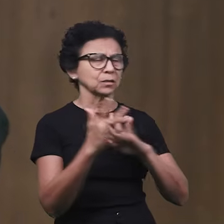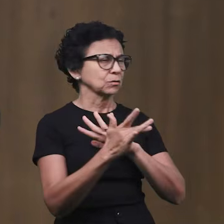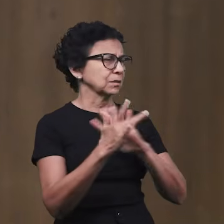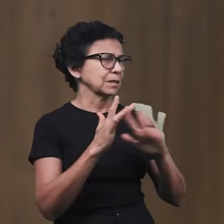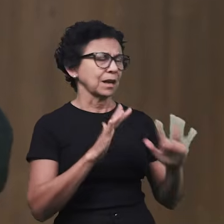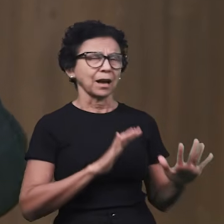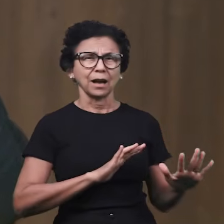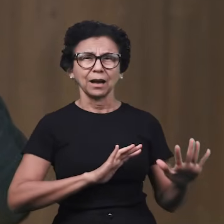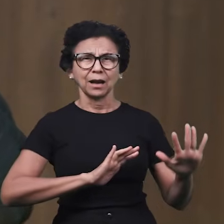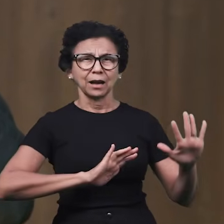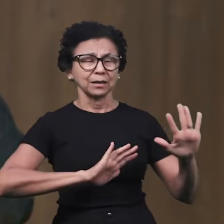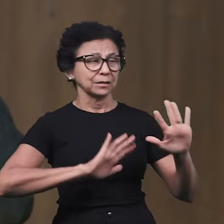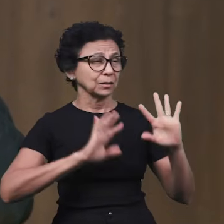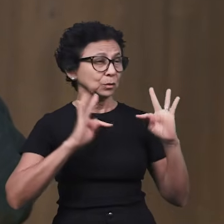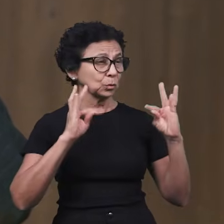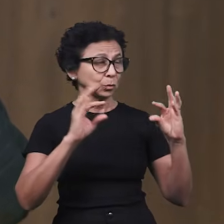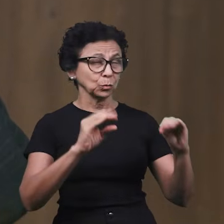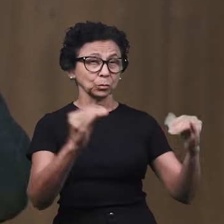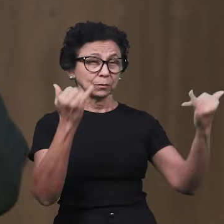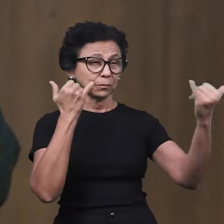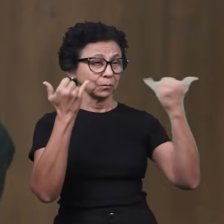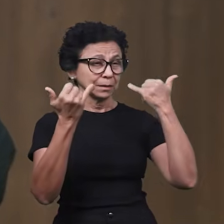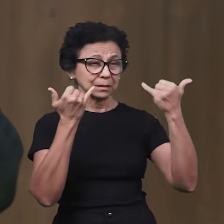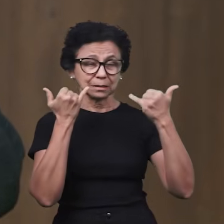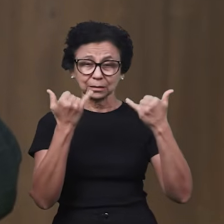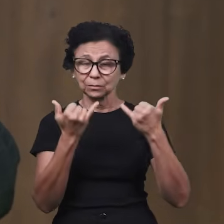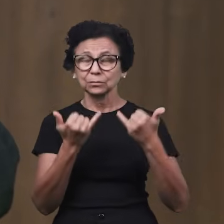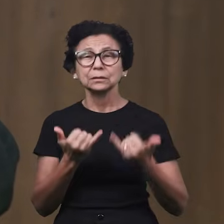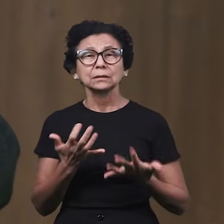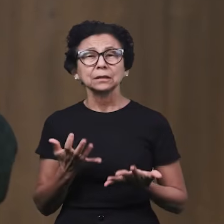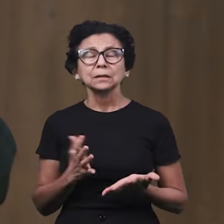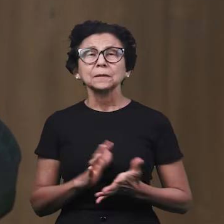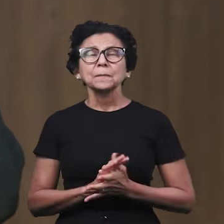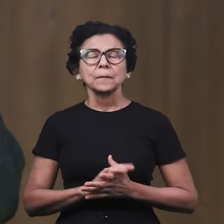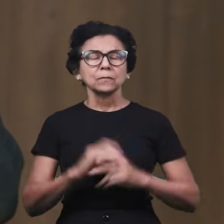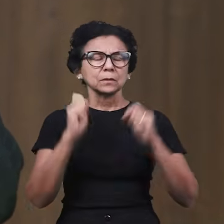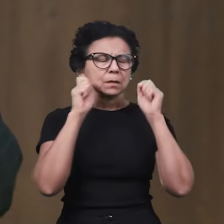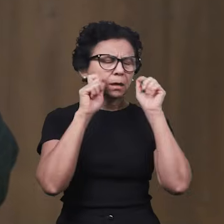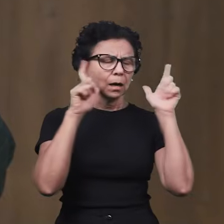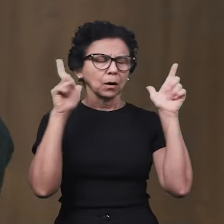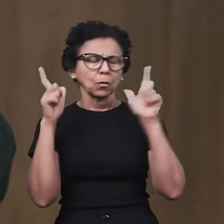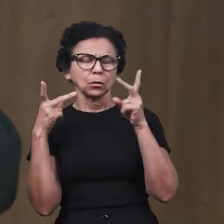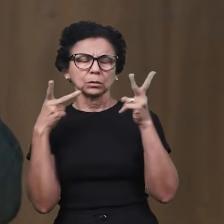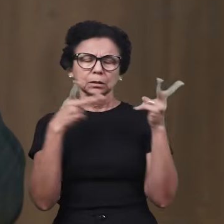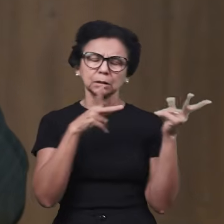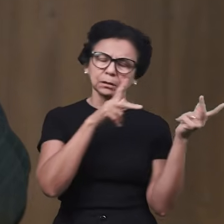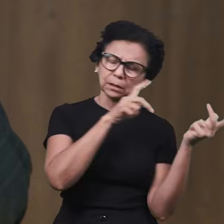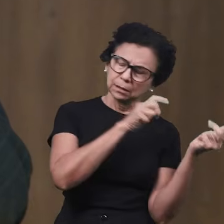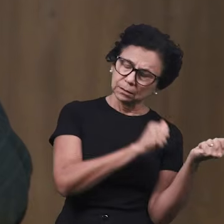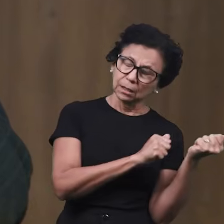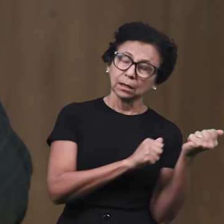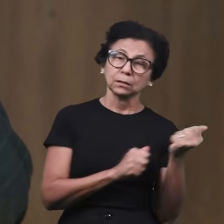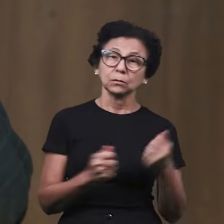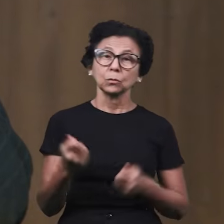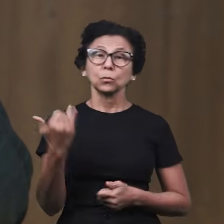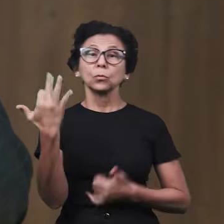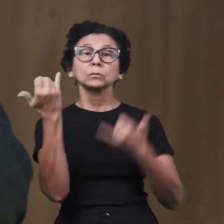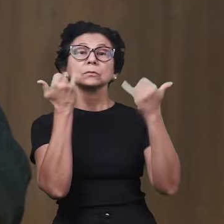mídias. Tem vozes de todos os lados. Desde acordar ao se deitar, você ouve quantas vozes no seu